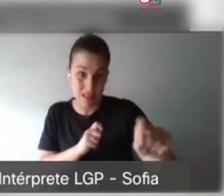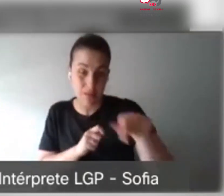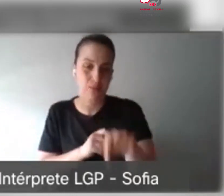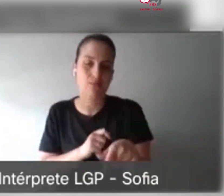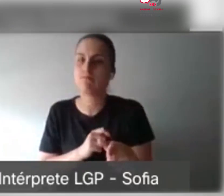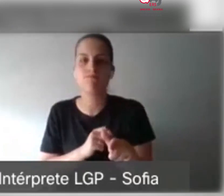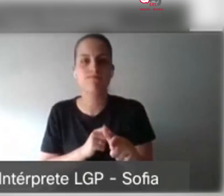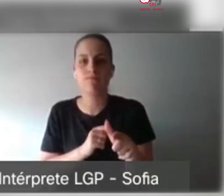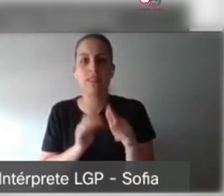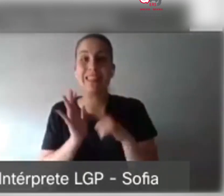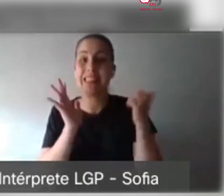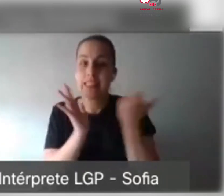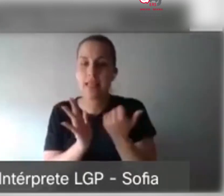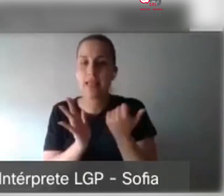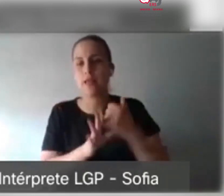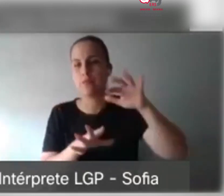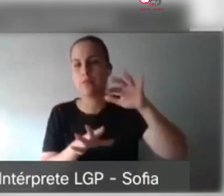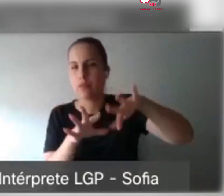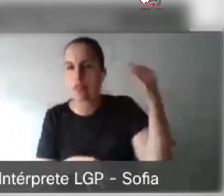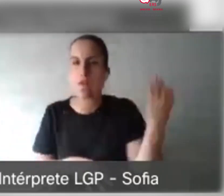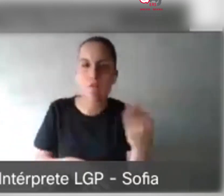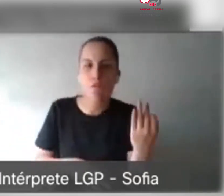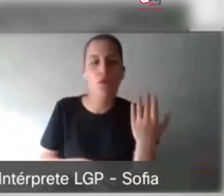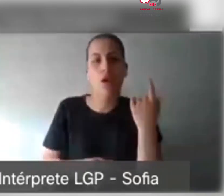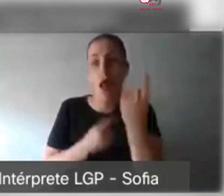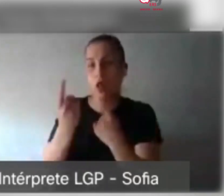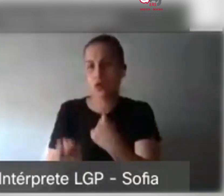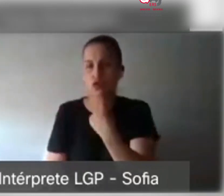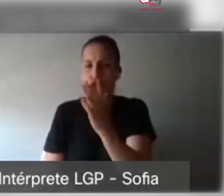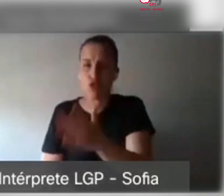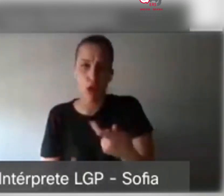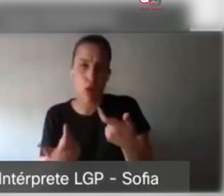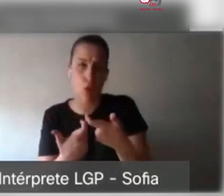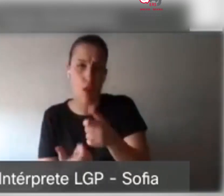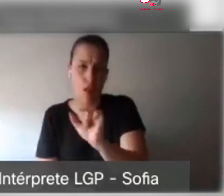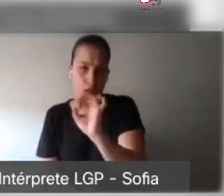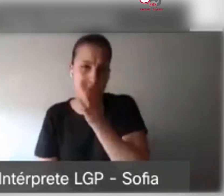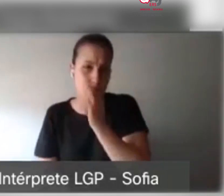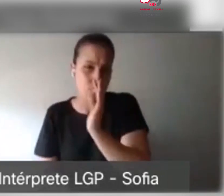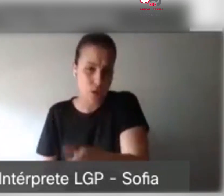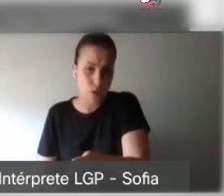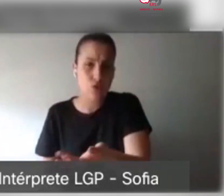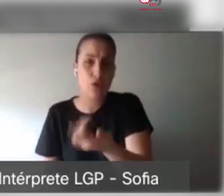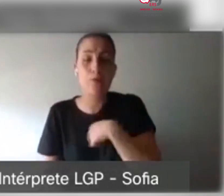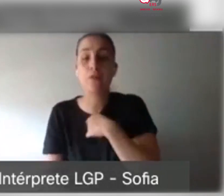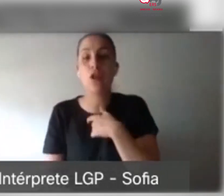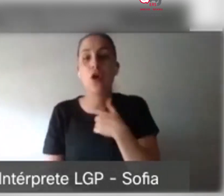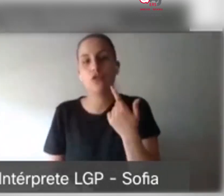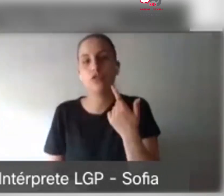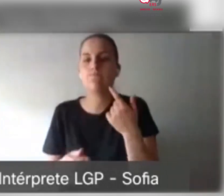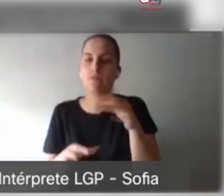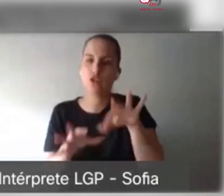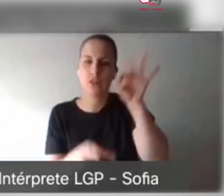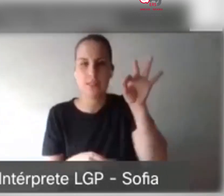foram sempre admitidas exceções, nomeadamente algumas que já foram referidas pelo seu colega, e que em que nós abrimos sempre